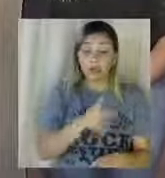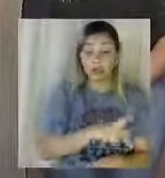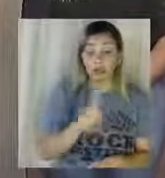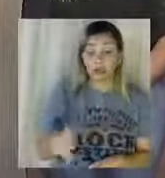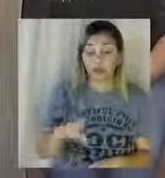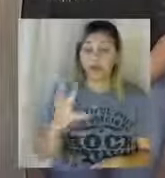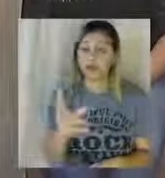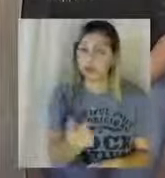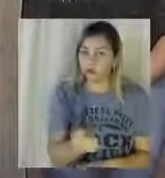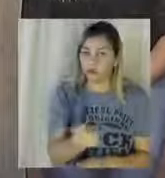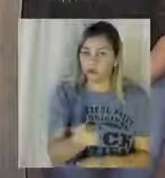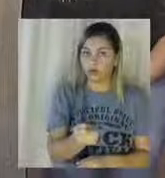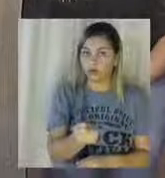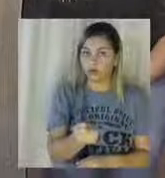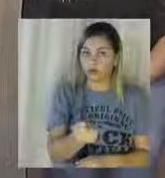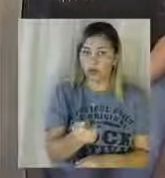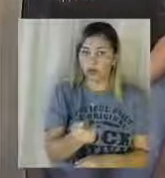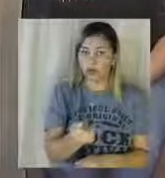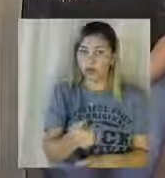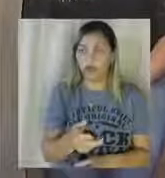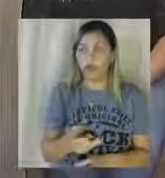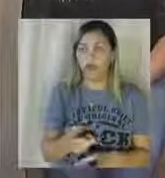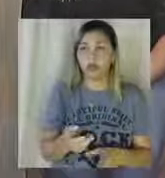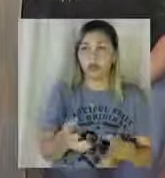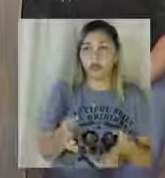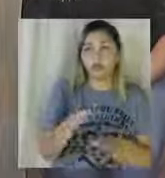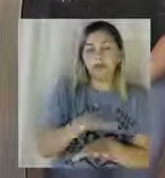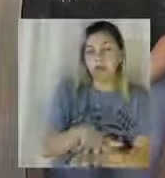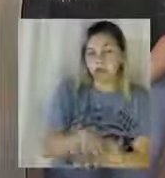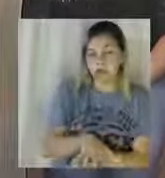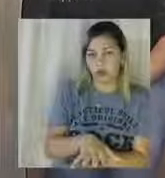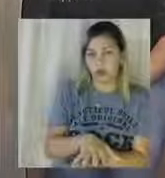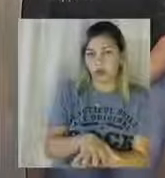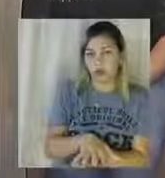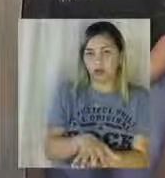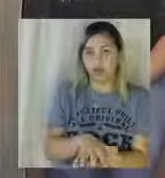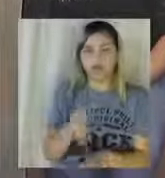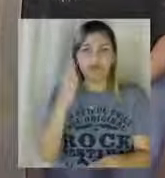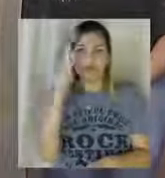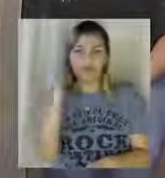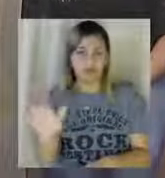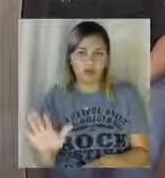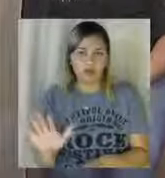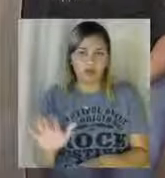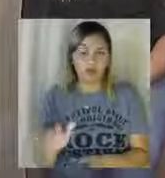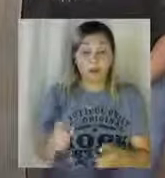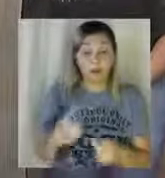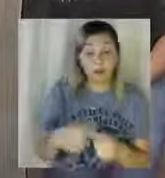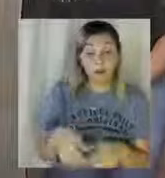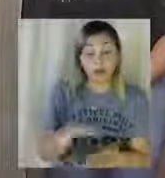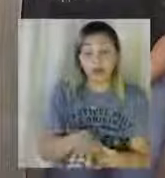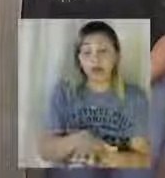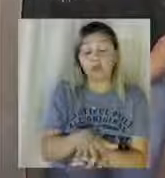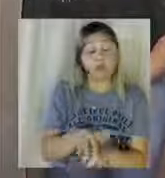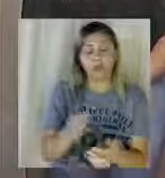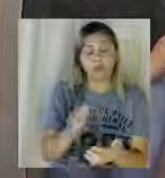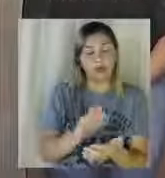todos, no objetivo da inclusão, não sabem porque deixa só um intérprete lá com um surdo.